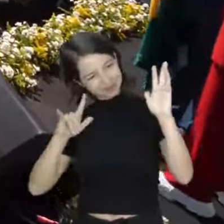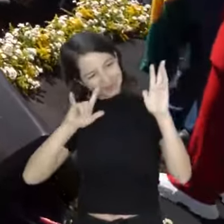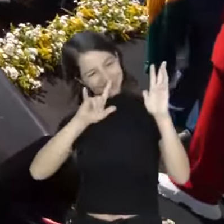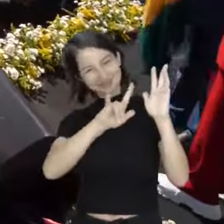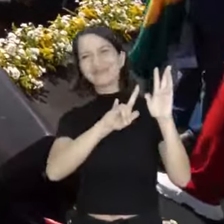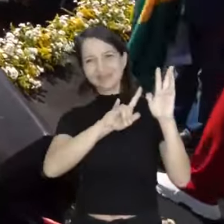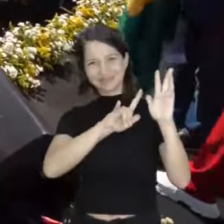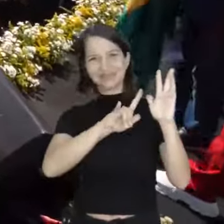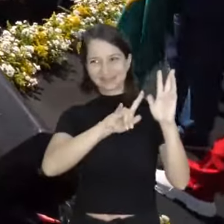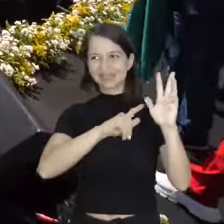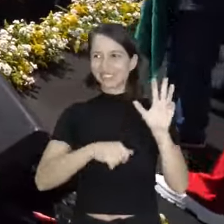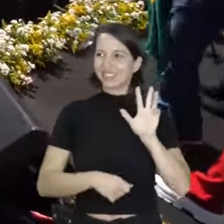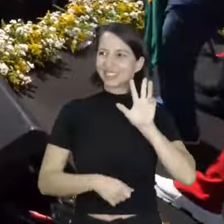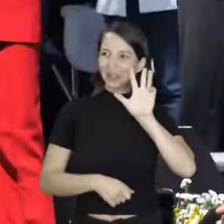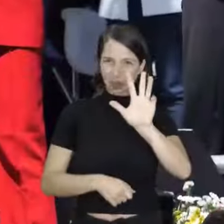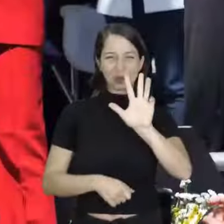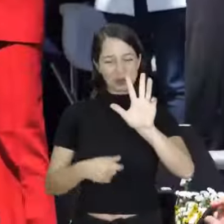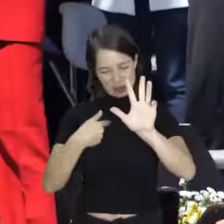Normalmente...